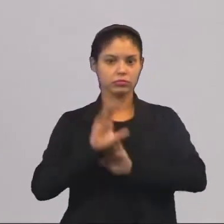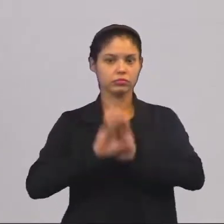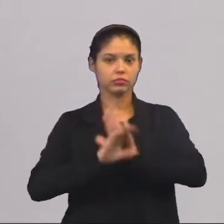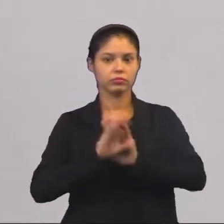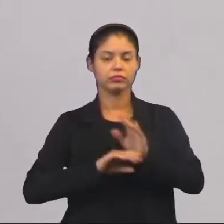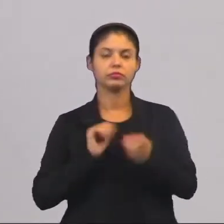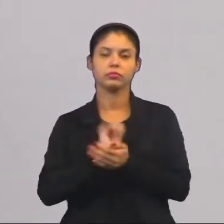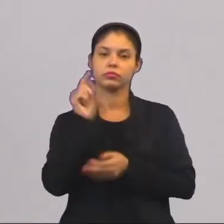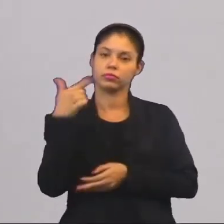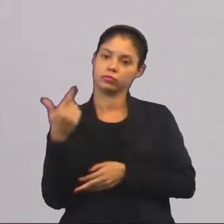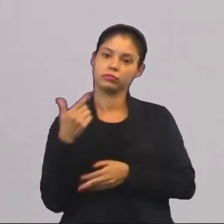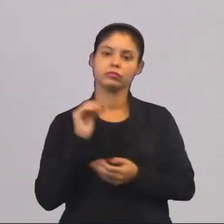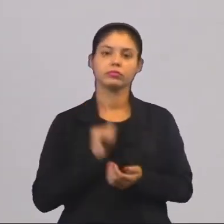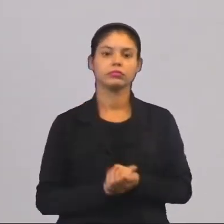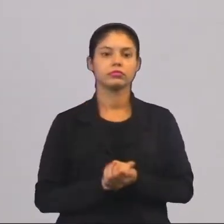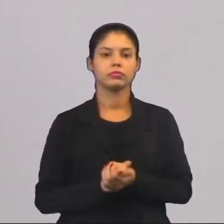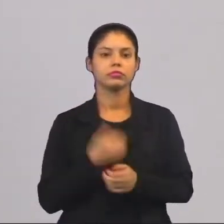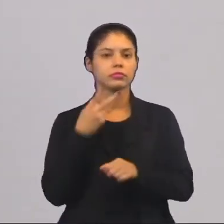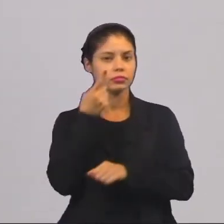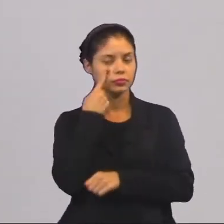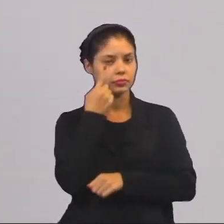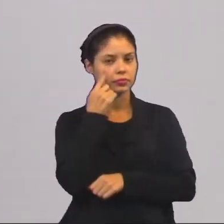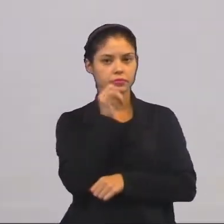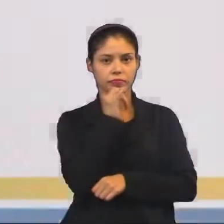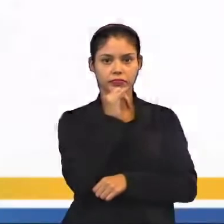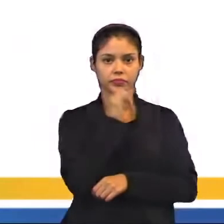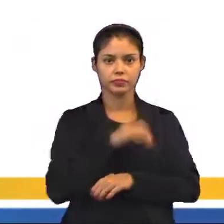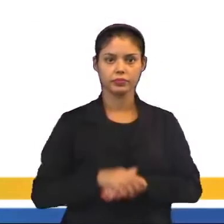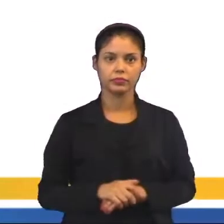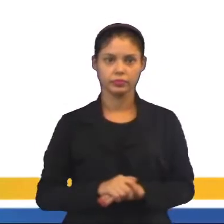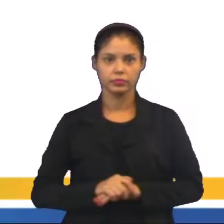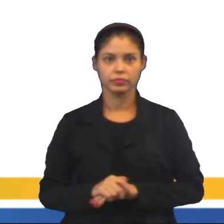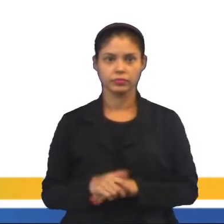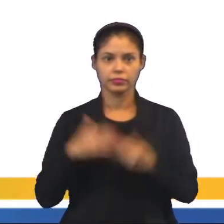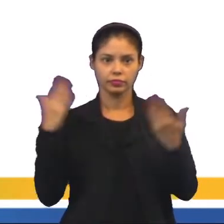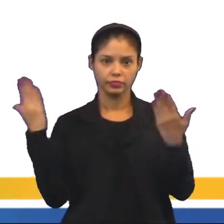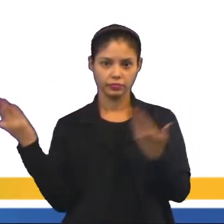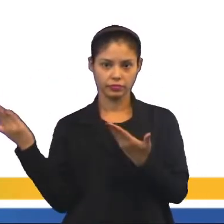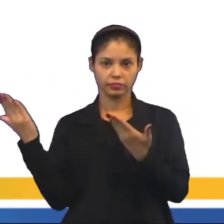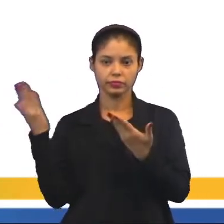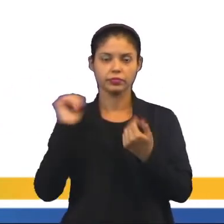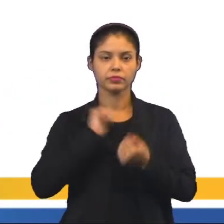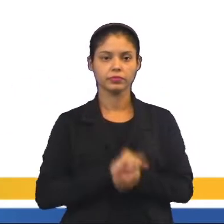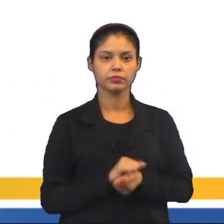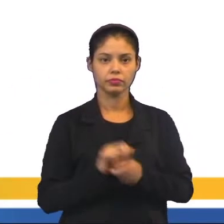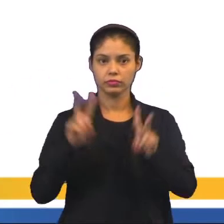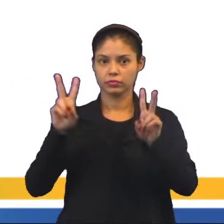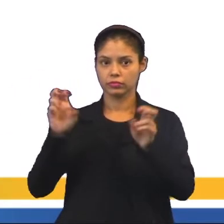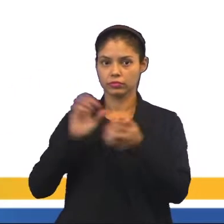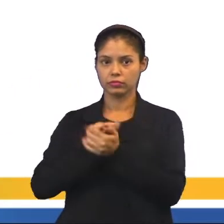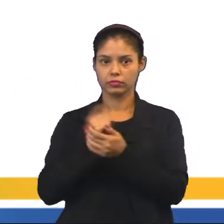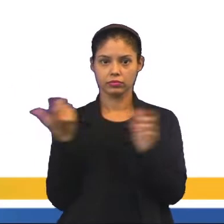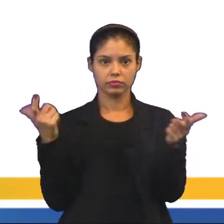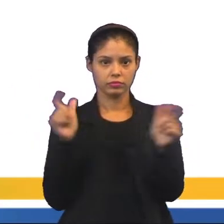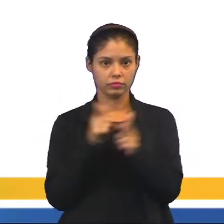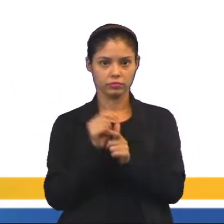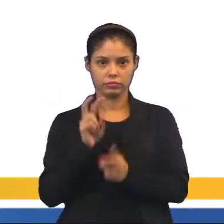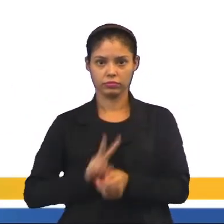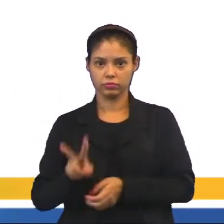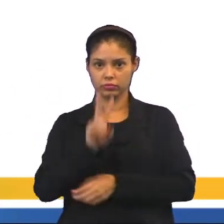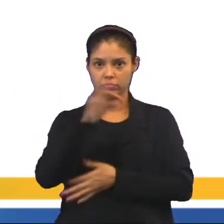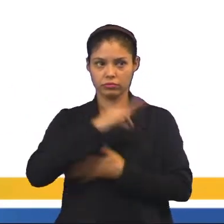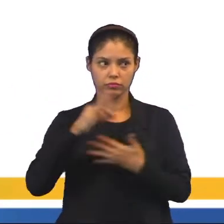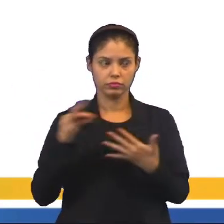conteúdo, tá? E logo em seguida nós vamos dar uma olhada no exemplo. Então olha aí. Esse teorema diminui os valores